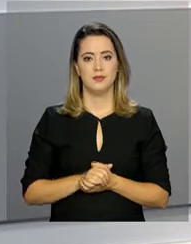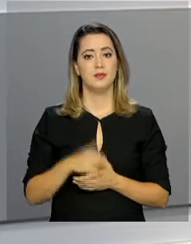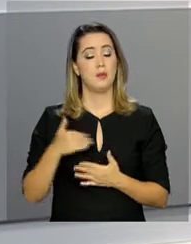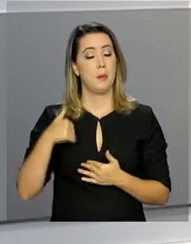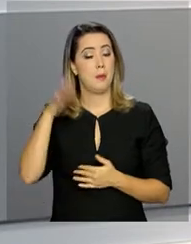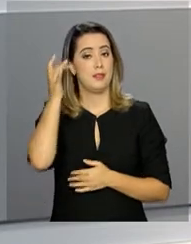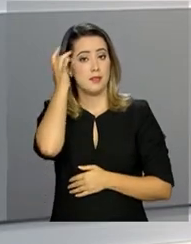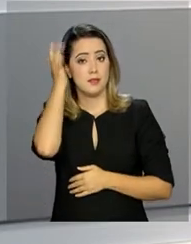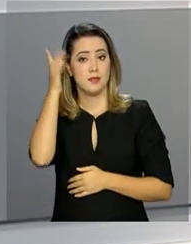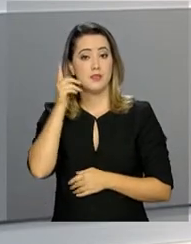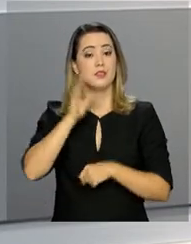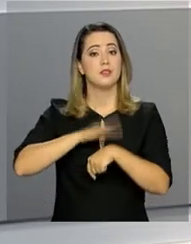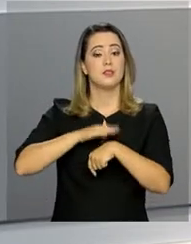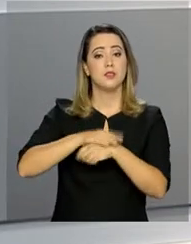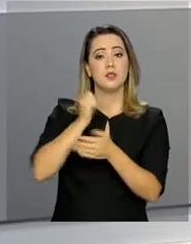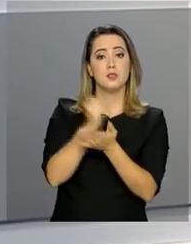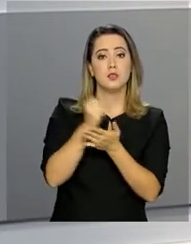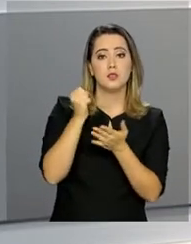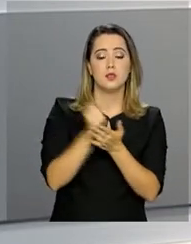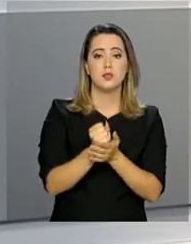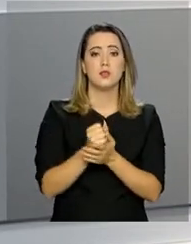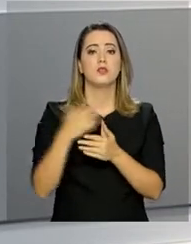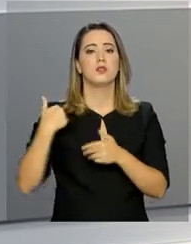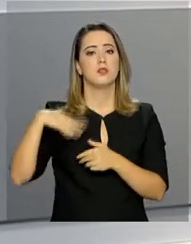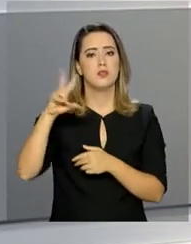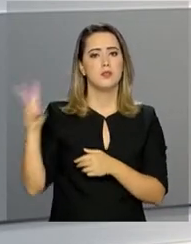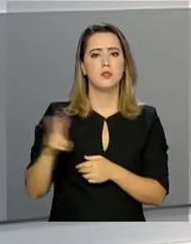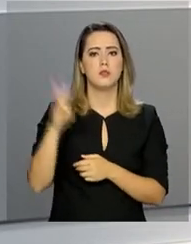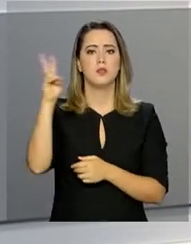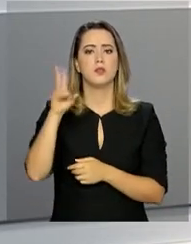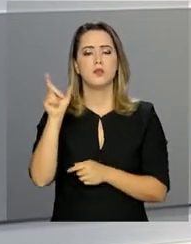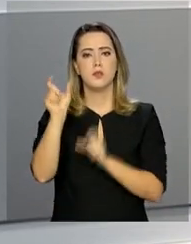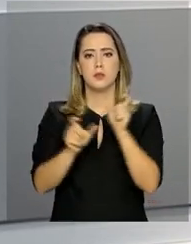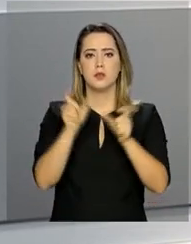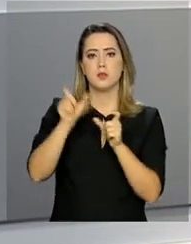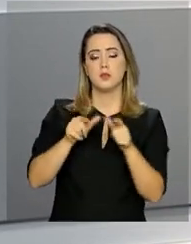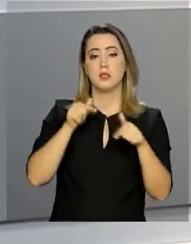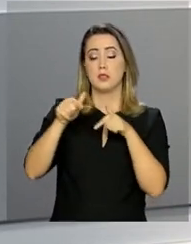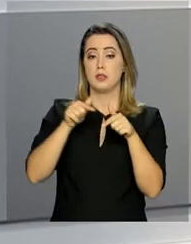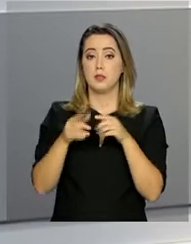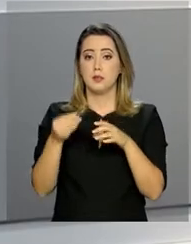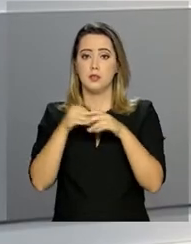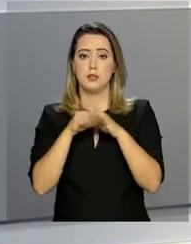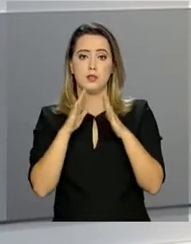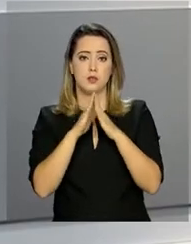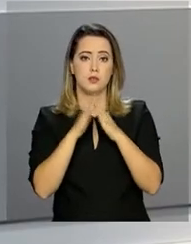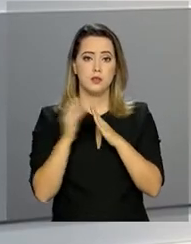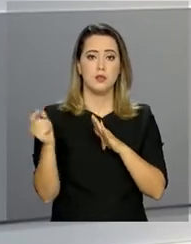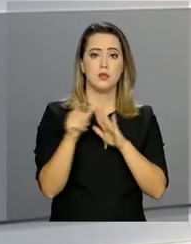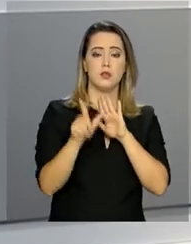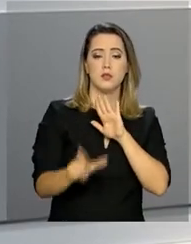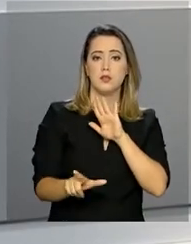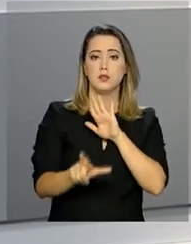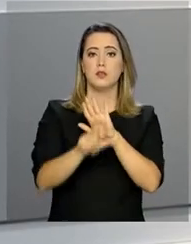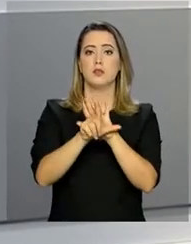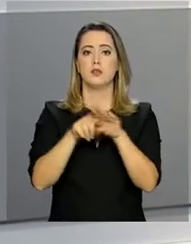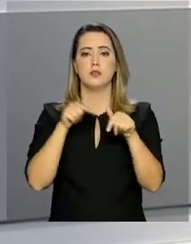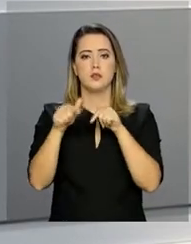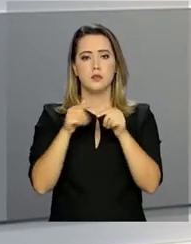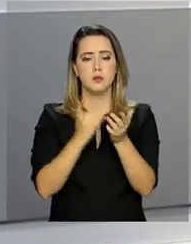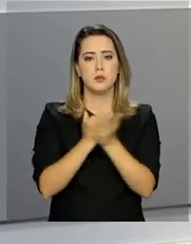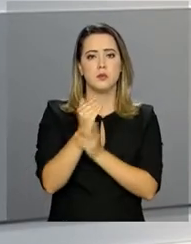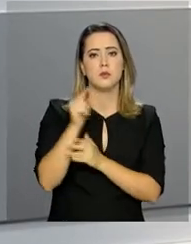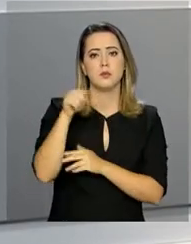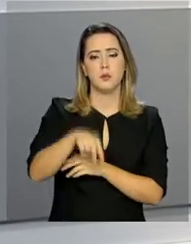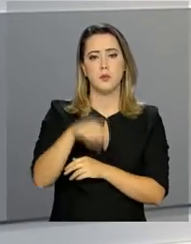Mais facilidade na hora de contratar e uma valorização maior de quem trabalha em casa. A nova lei trabalhista, que entra em